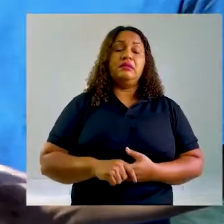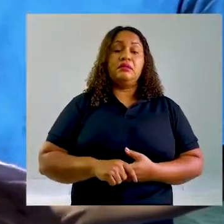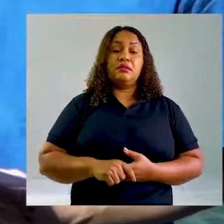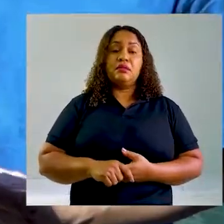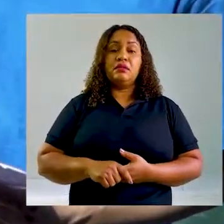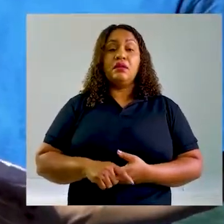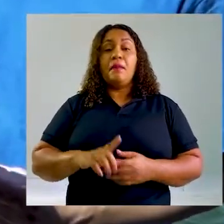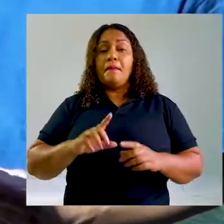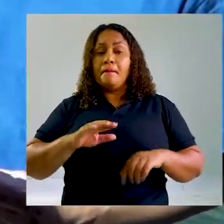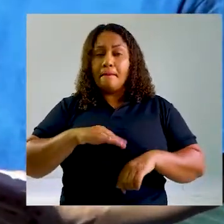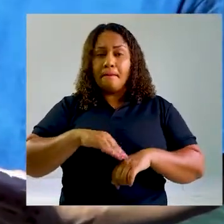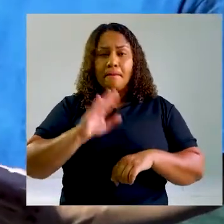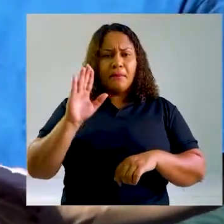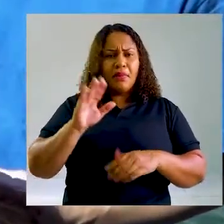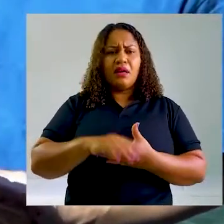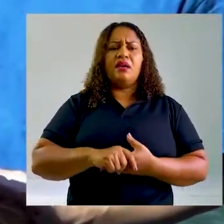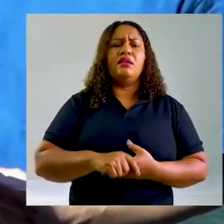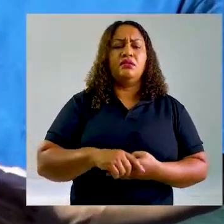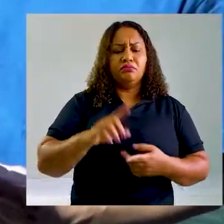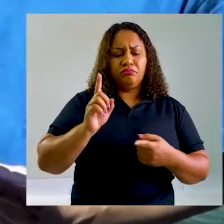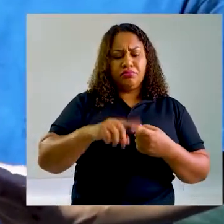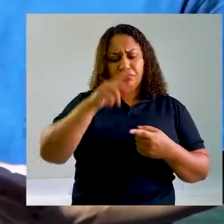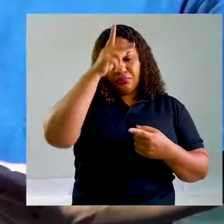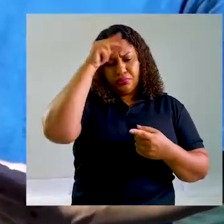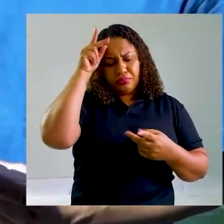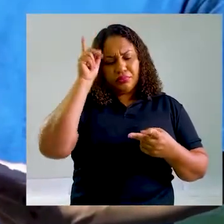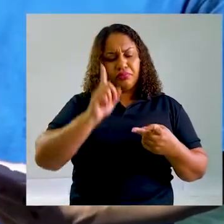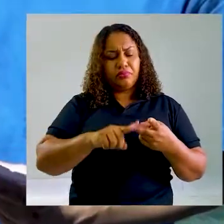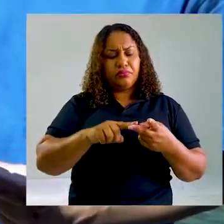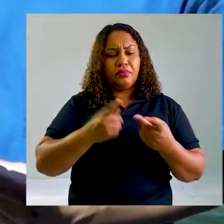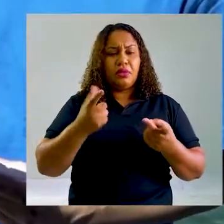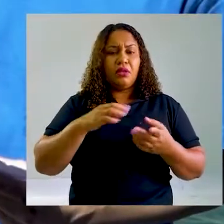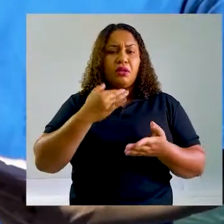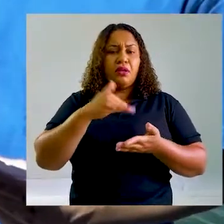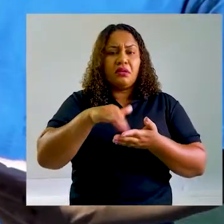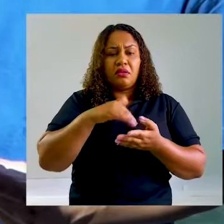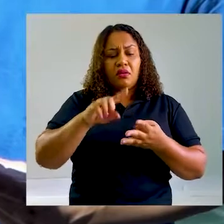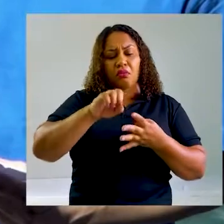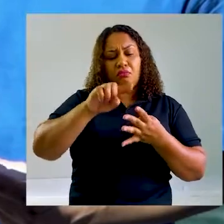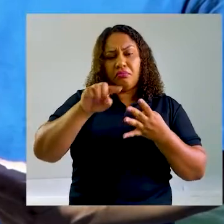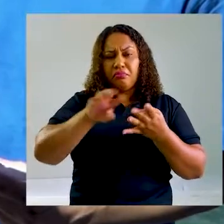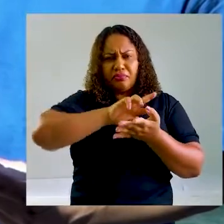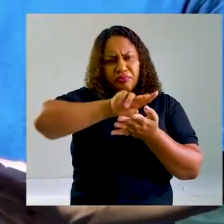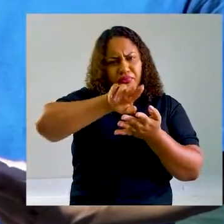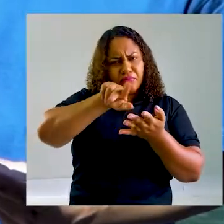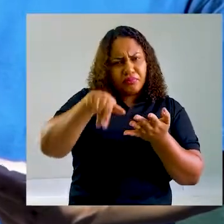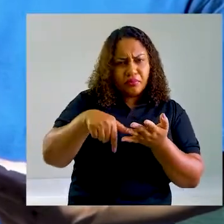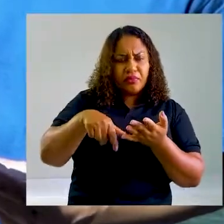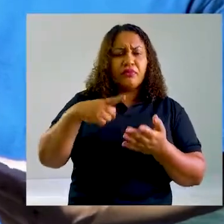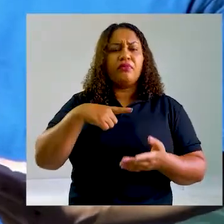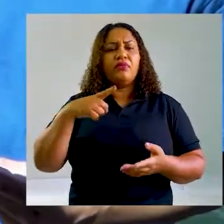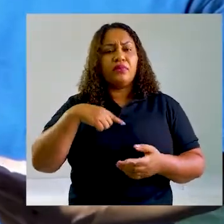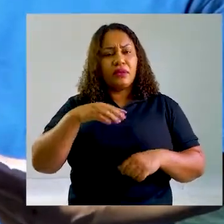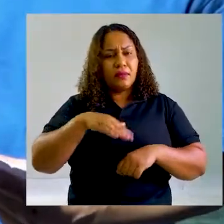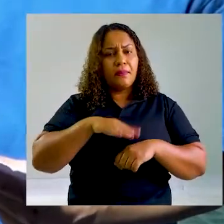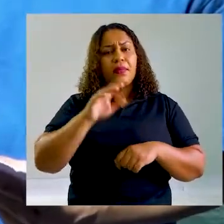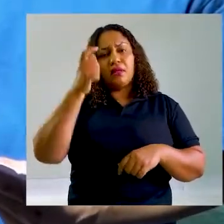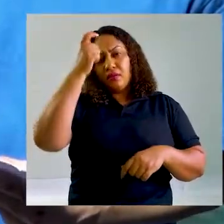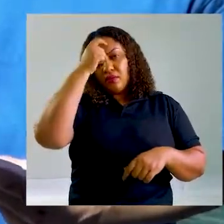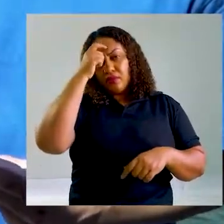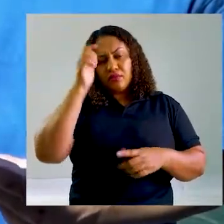órgãos que são responsáveis por fazer isso vão ser, vamos dizer assim, né? Não é forçados, mas vão